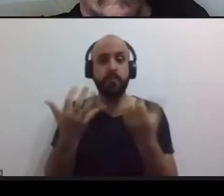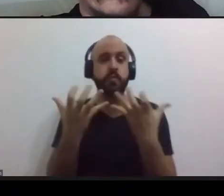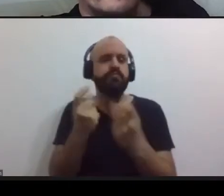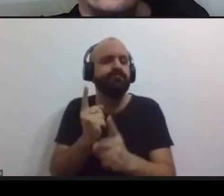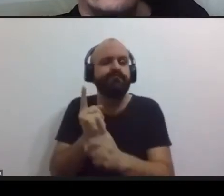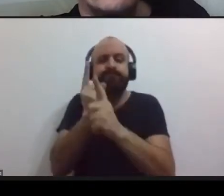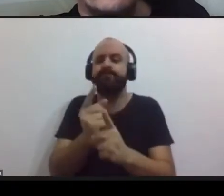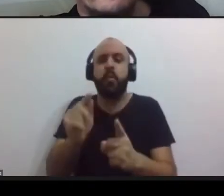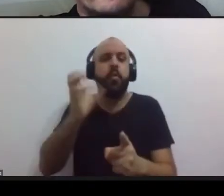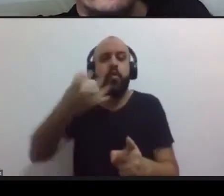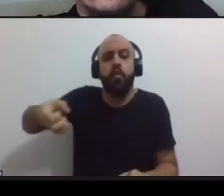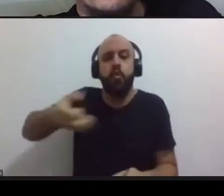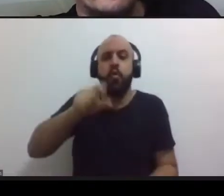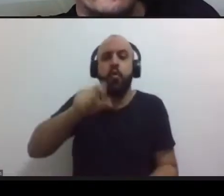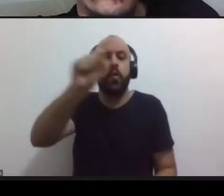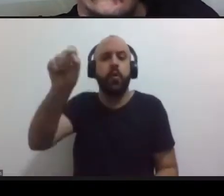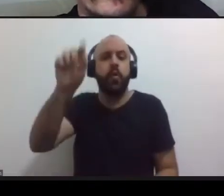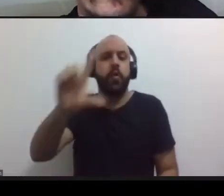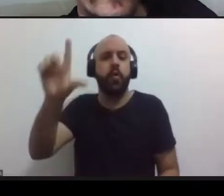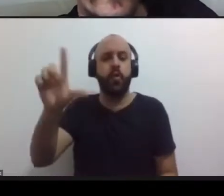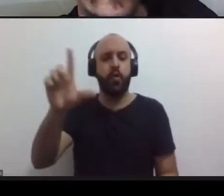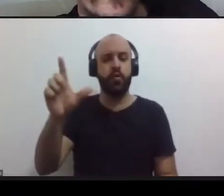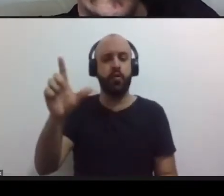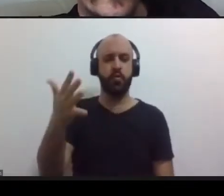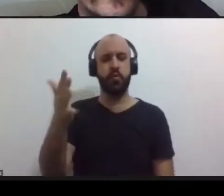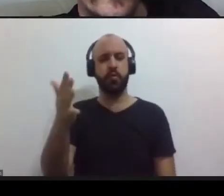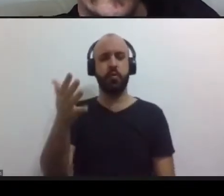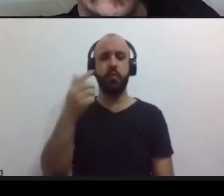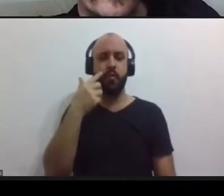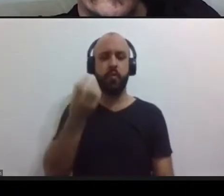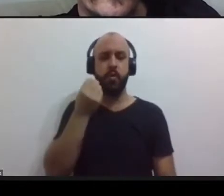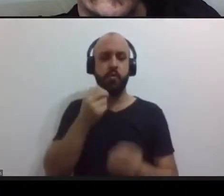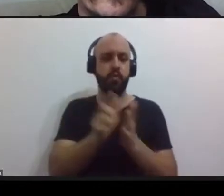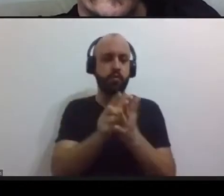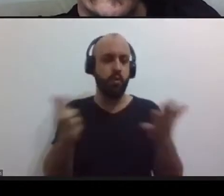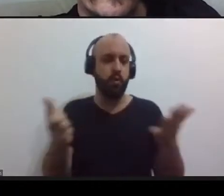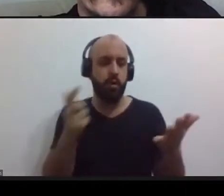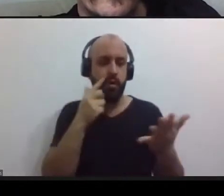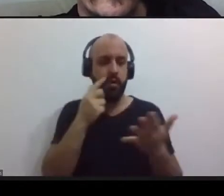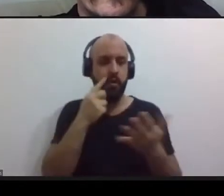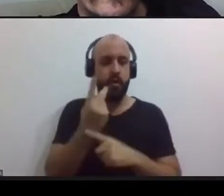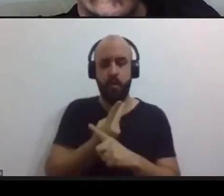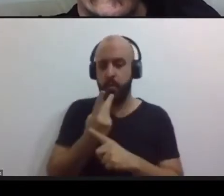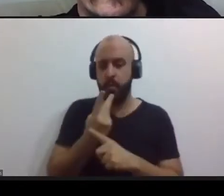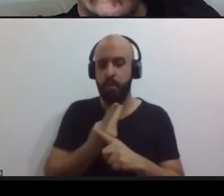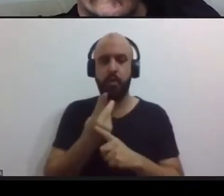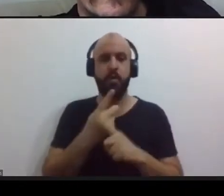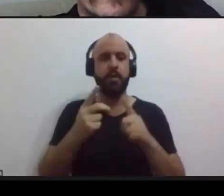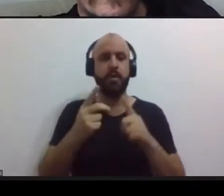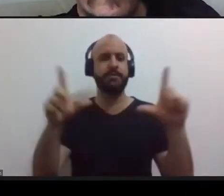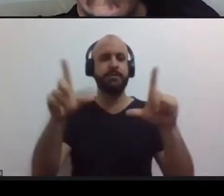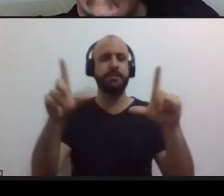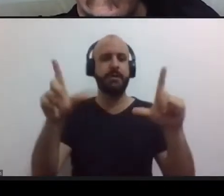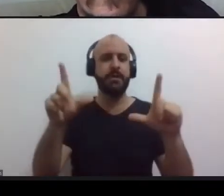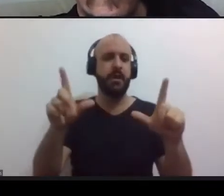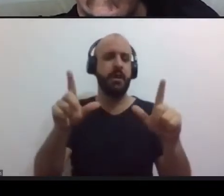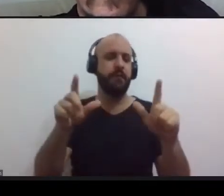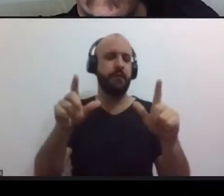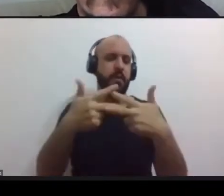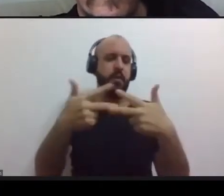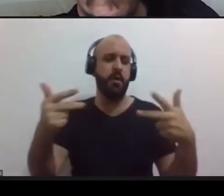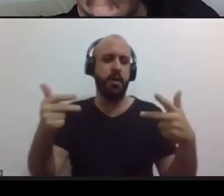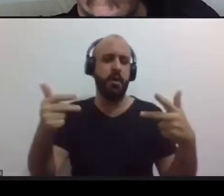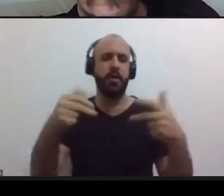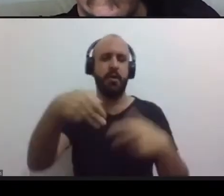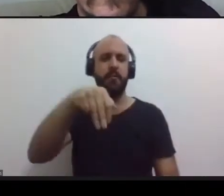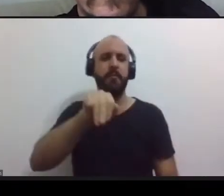por aí, eu teria que procurar no jornal, eu teria que... A mídia seria um intermediador importante, né, para